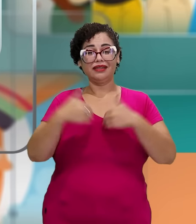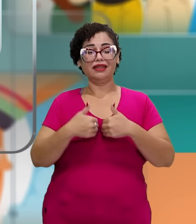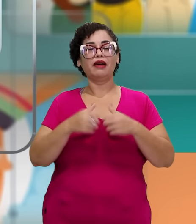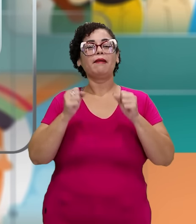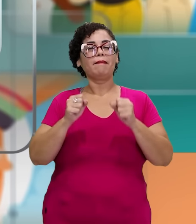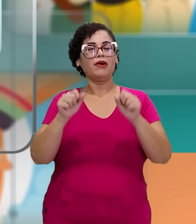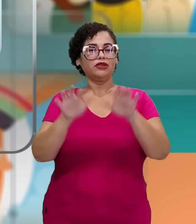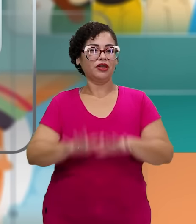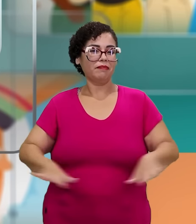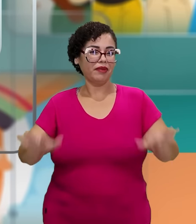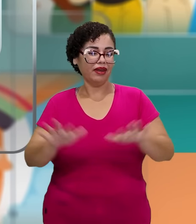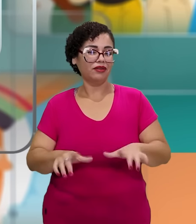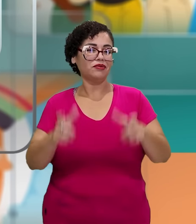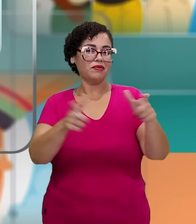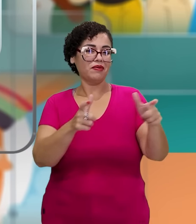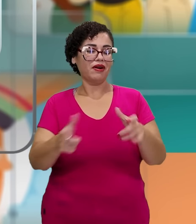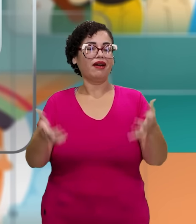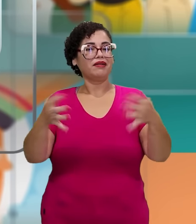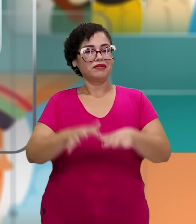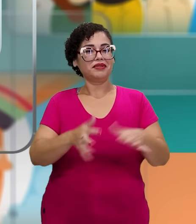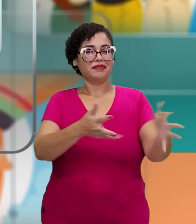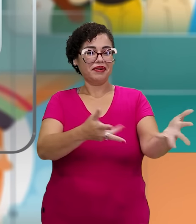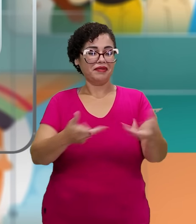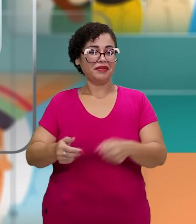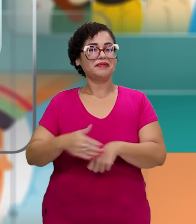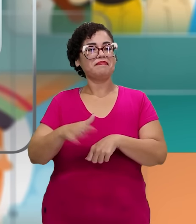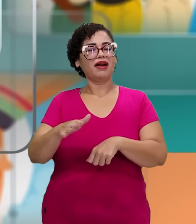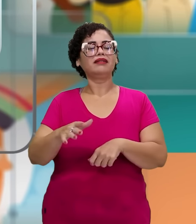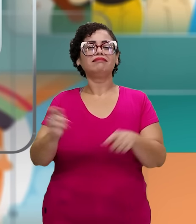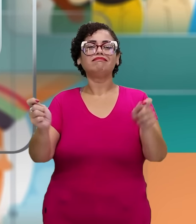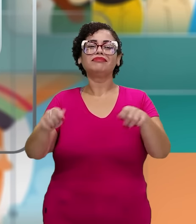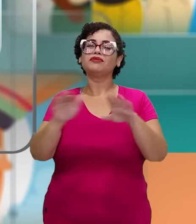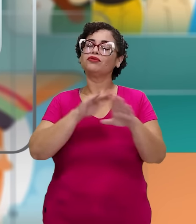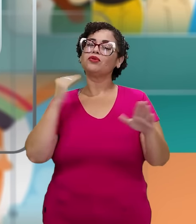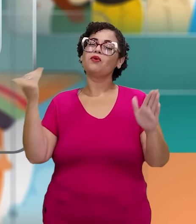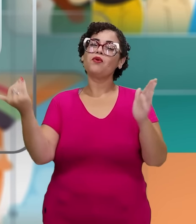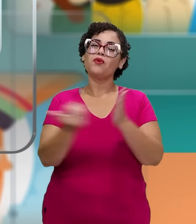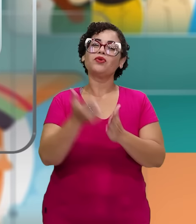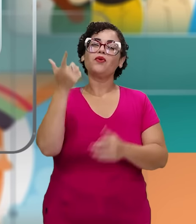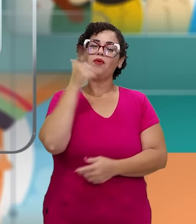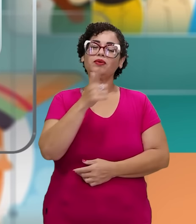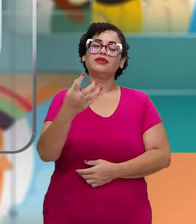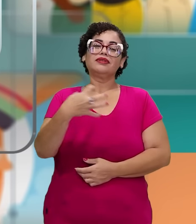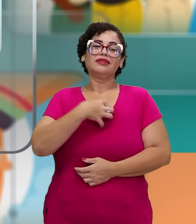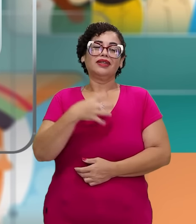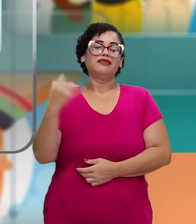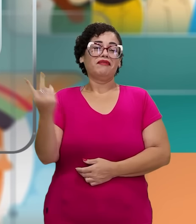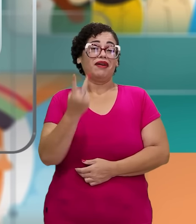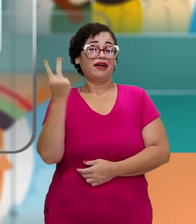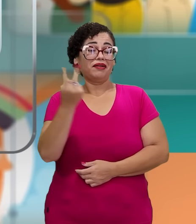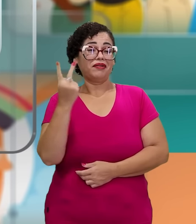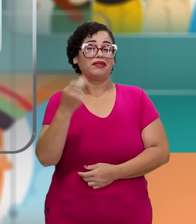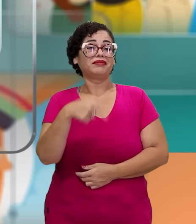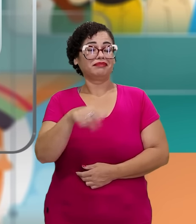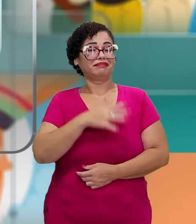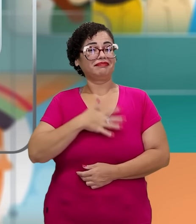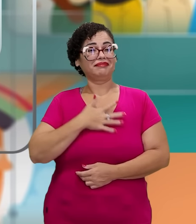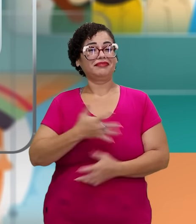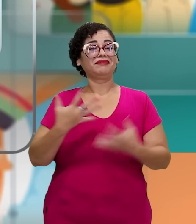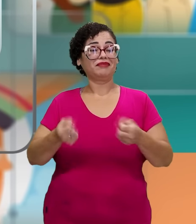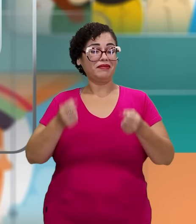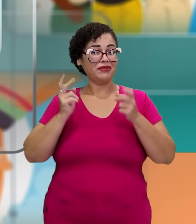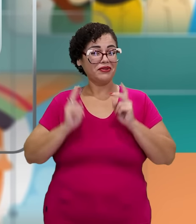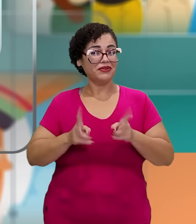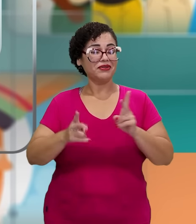tea podemos promover um ambiente mais inclusivo e acolhedor onde todos possam se sentir valorizados